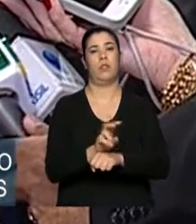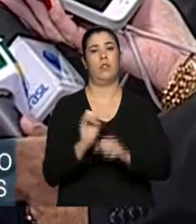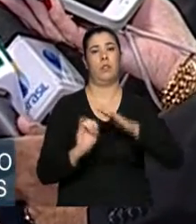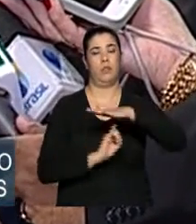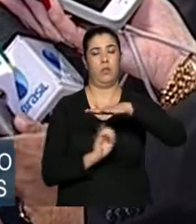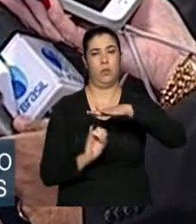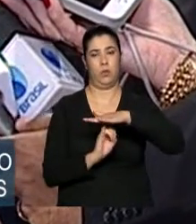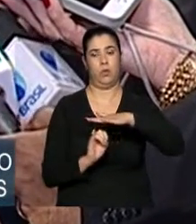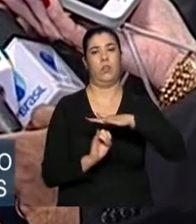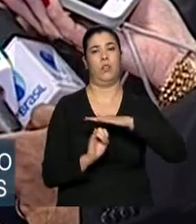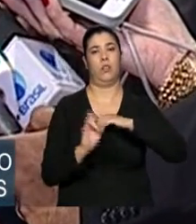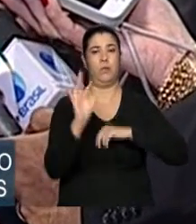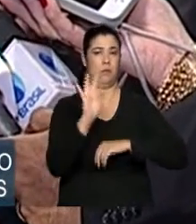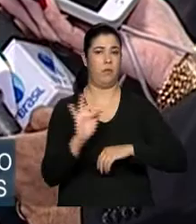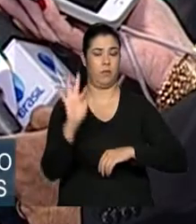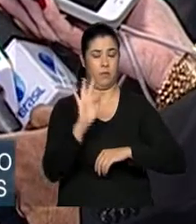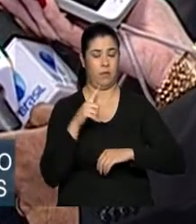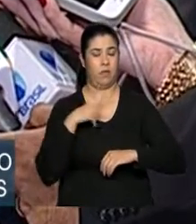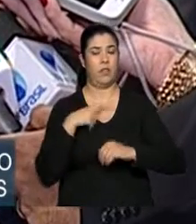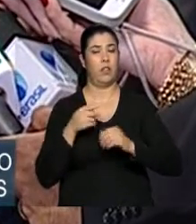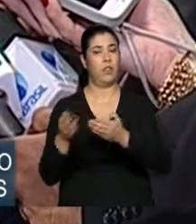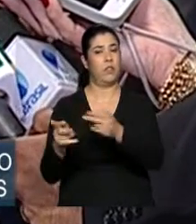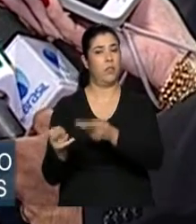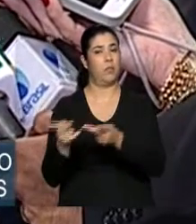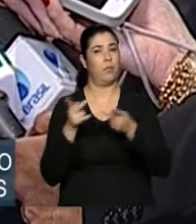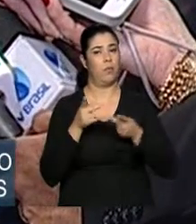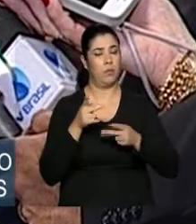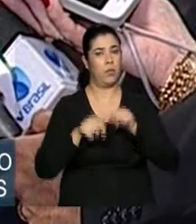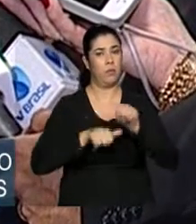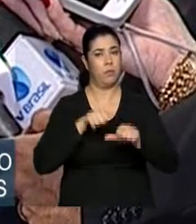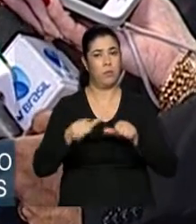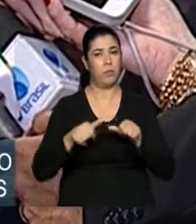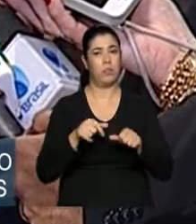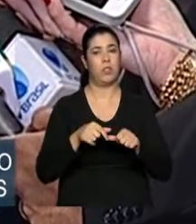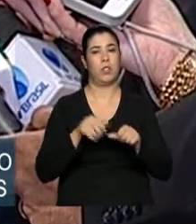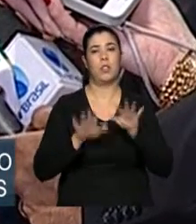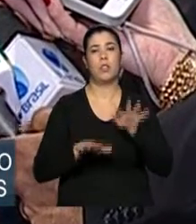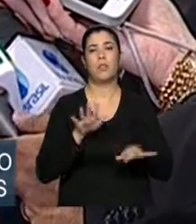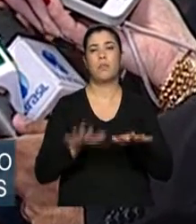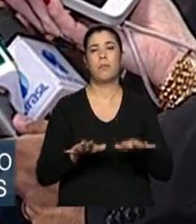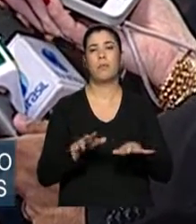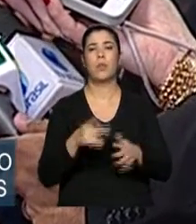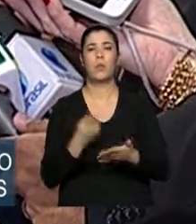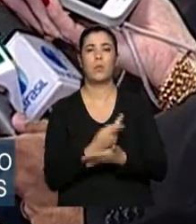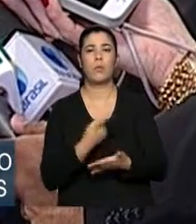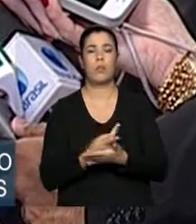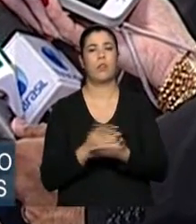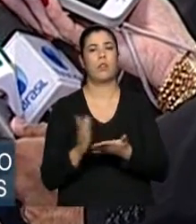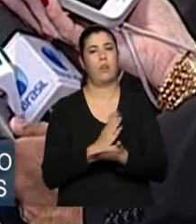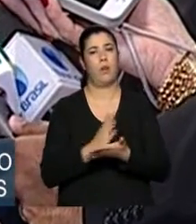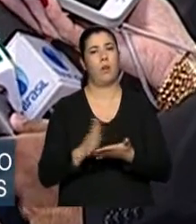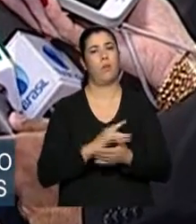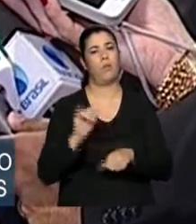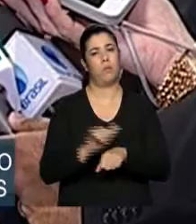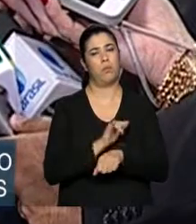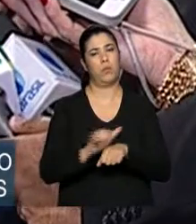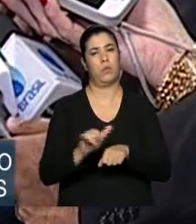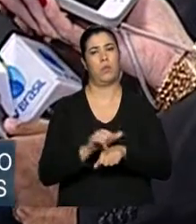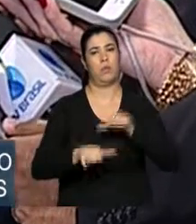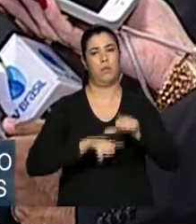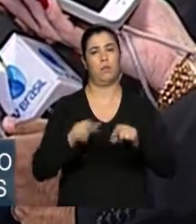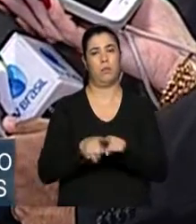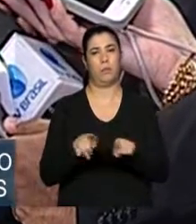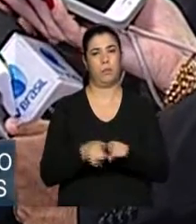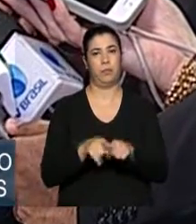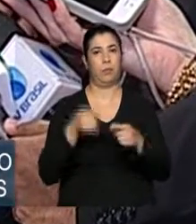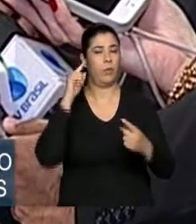instituição será solicitada a corrigir-se, dependendo do volume da falha, então medidas terão um volume diferente. Mas o objetivo